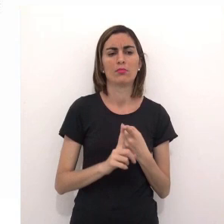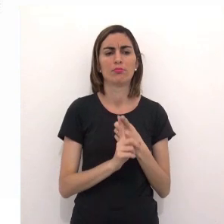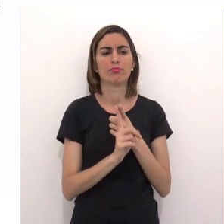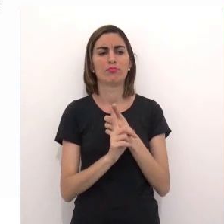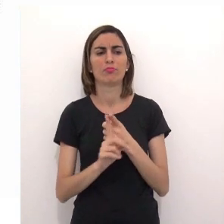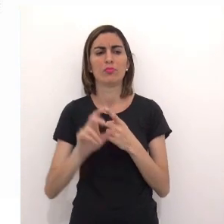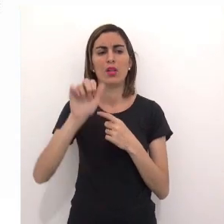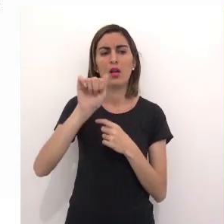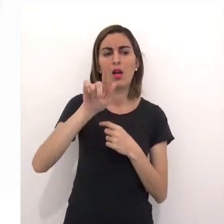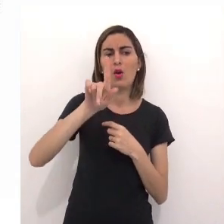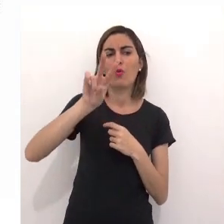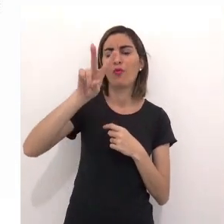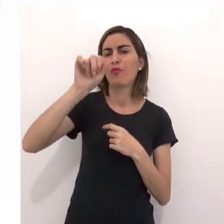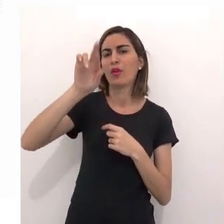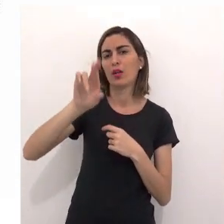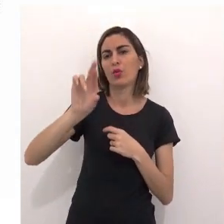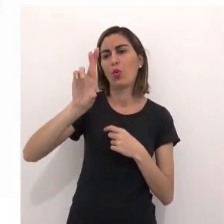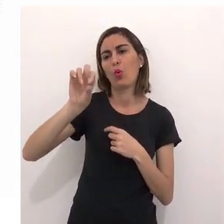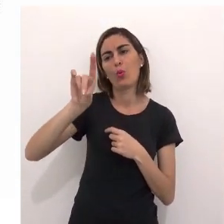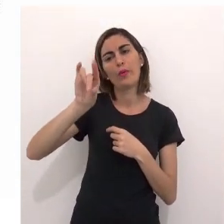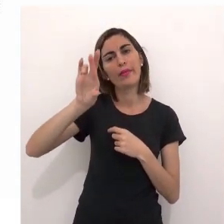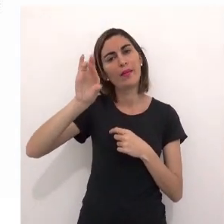Álvaro Rodrigues,